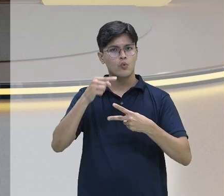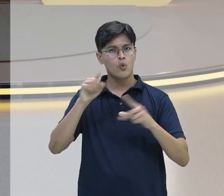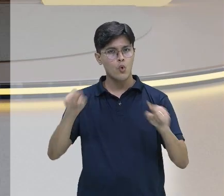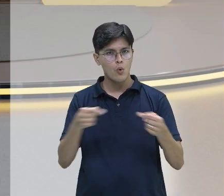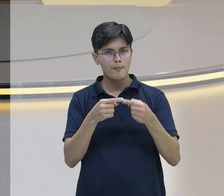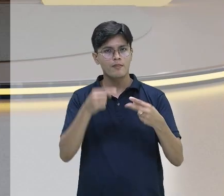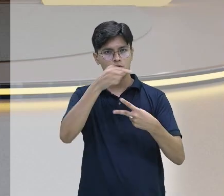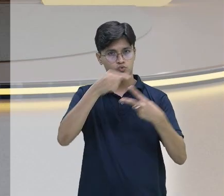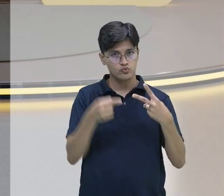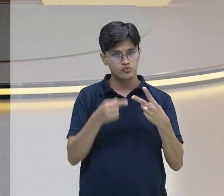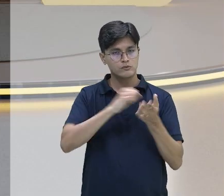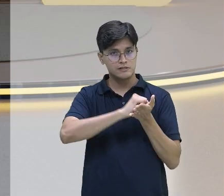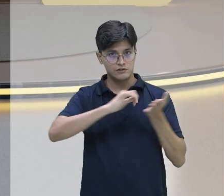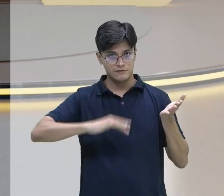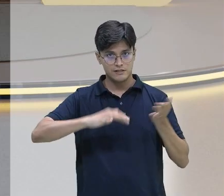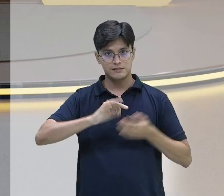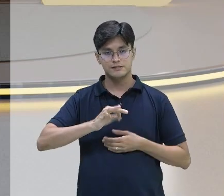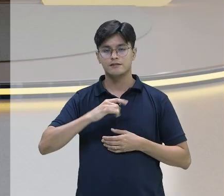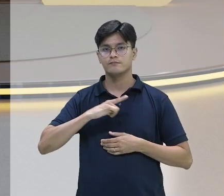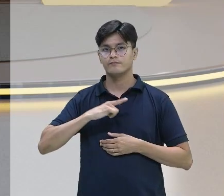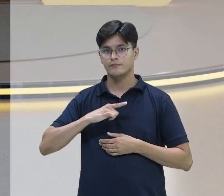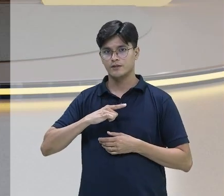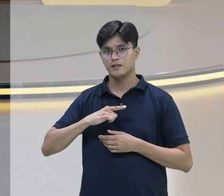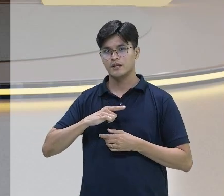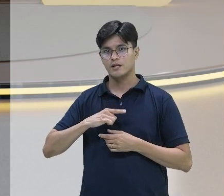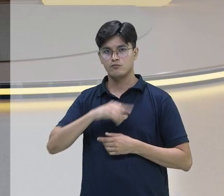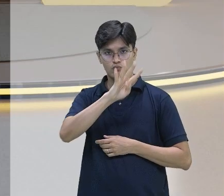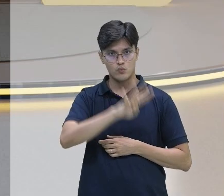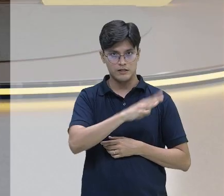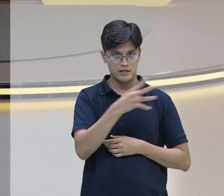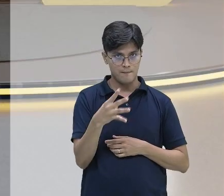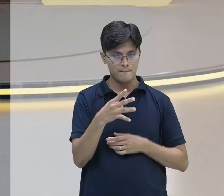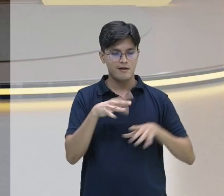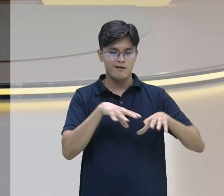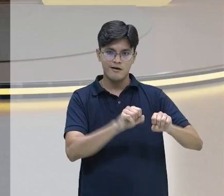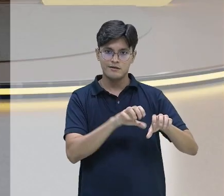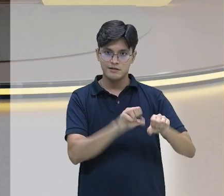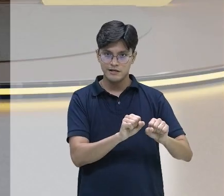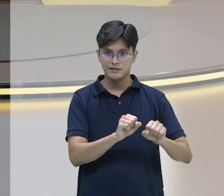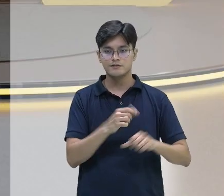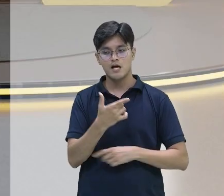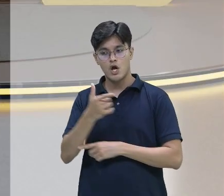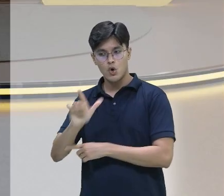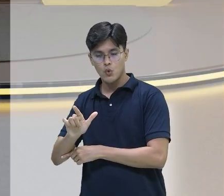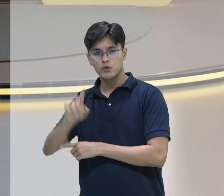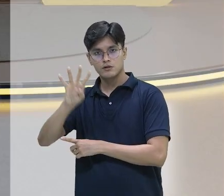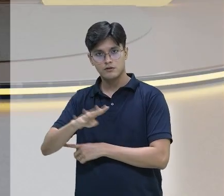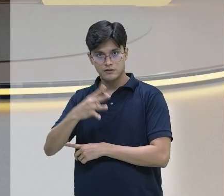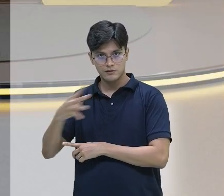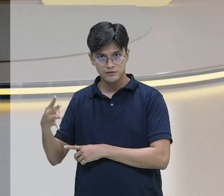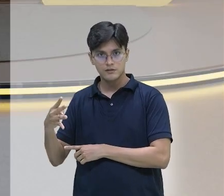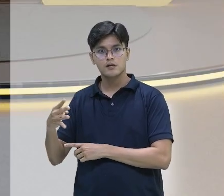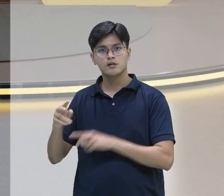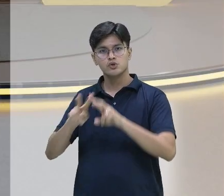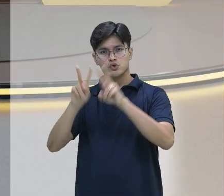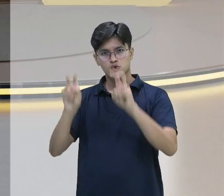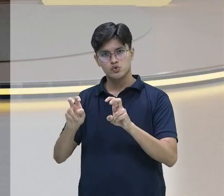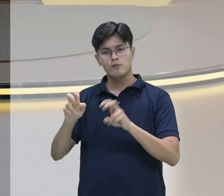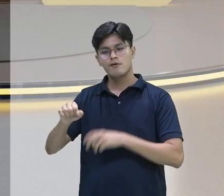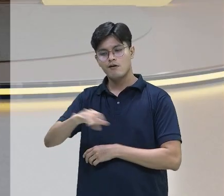aqui o açaí e na outra nós temos ali o garimpo ilegal. Então, a função do açaí, que a gente viu lá,